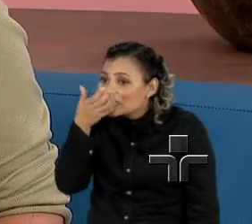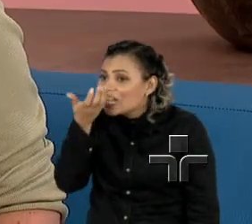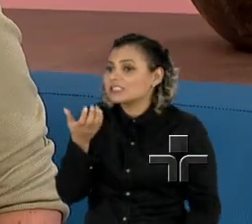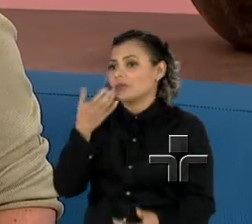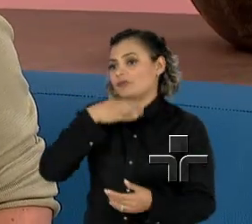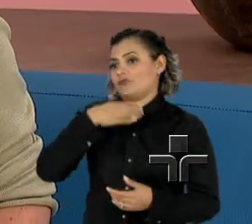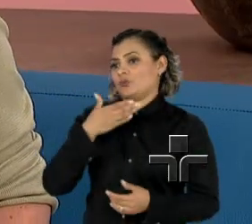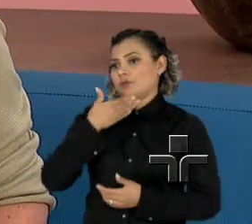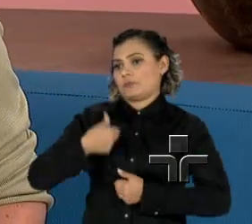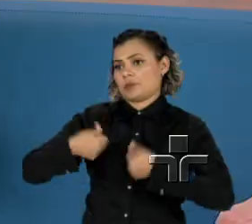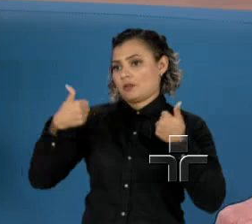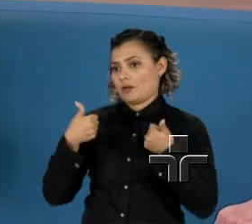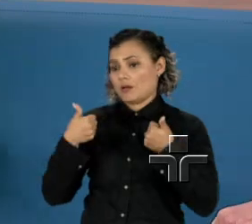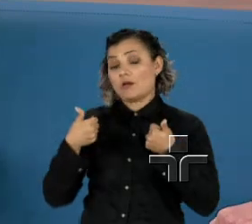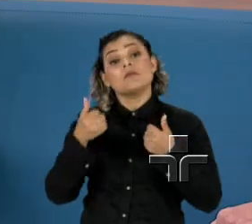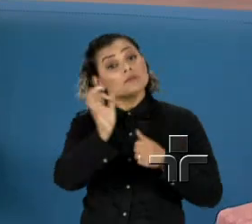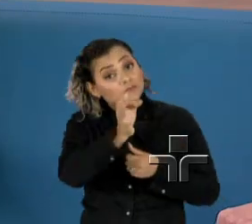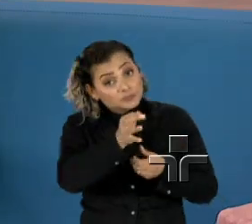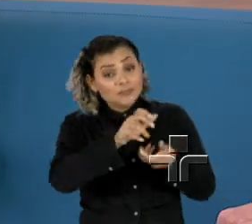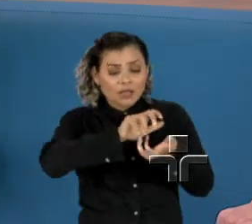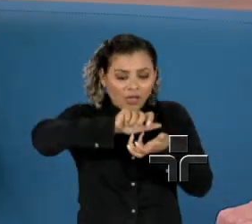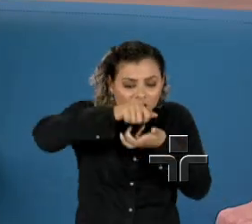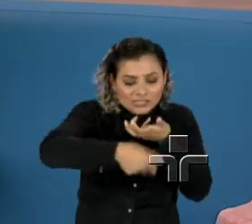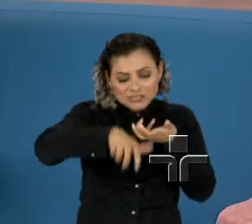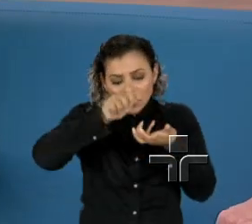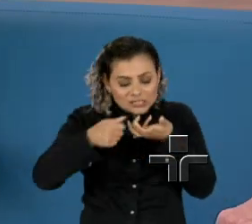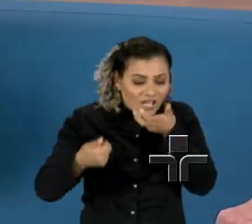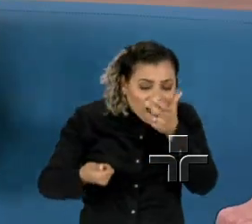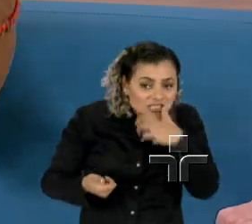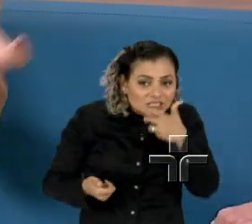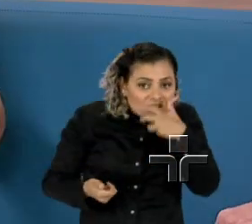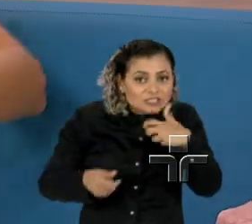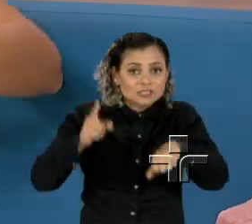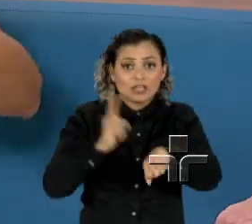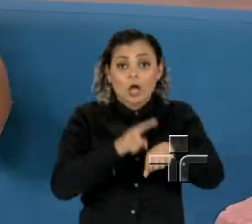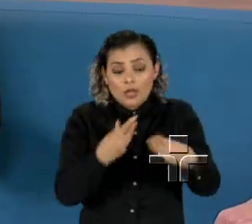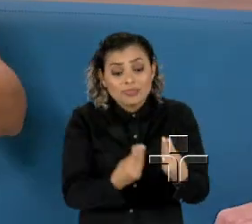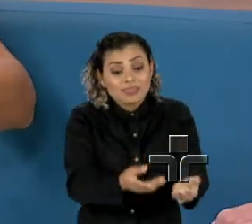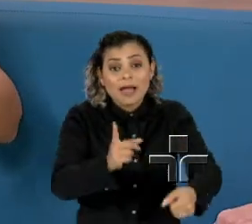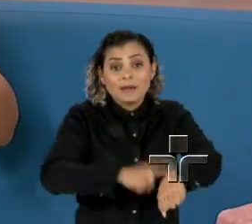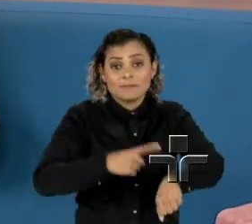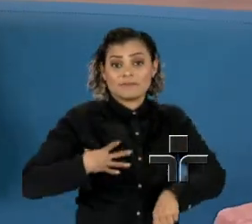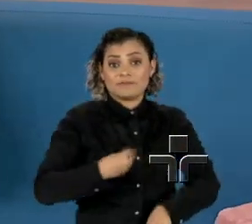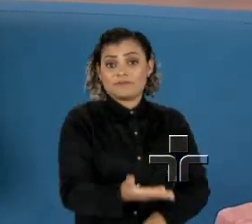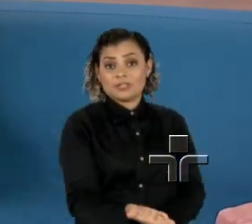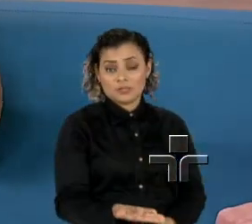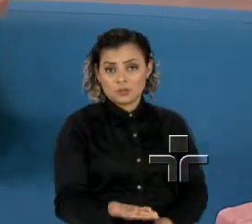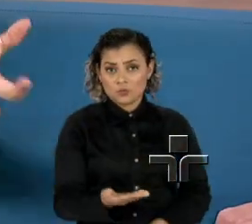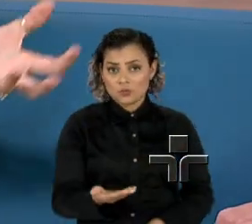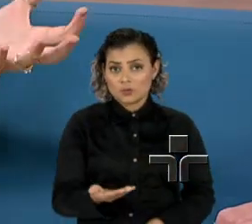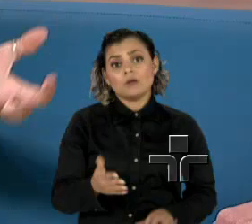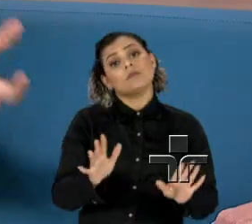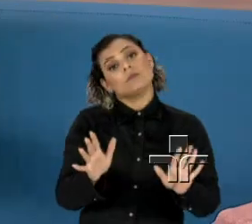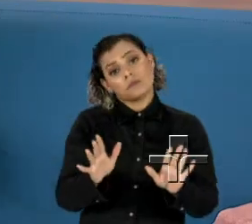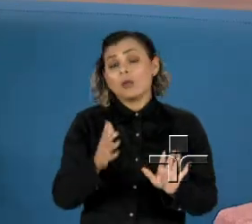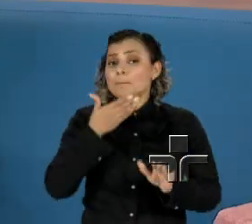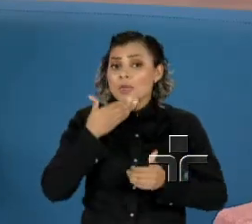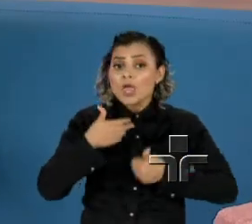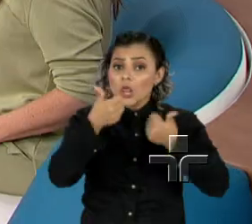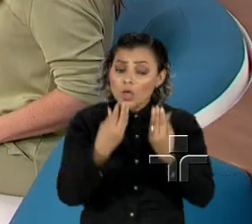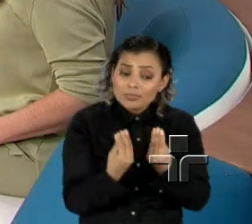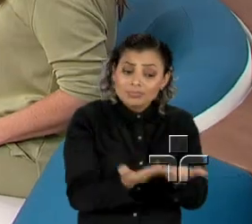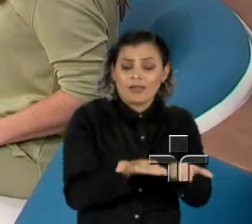só tomar o suco. E descascar essa fruta na hora de comer. Dá para o teu filho na hora que você está descascando. Não é possível? Lógico, é melhor que